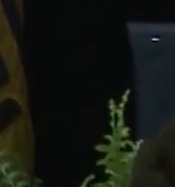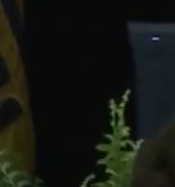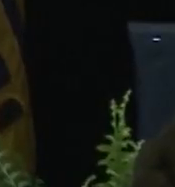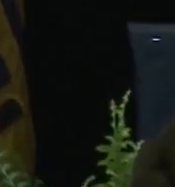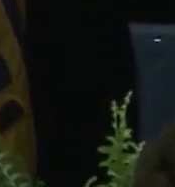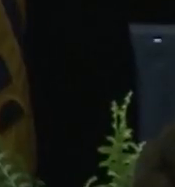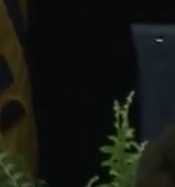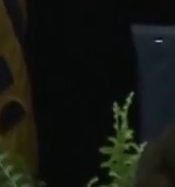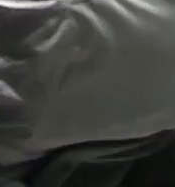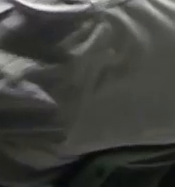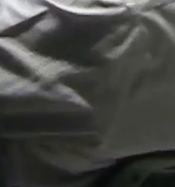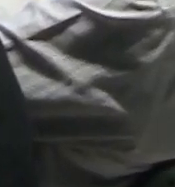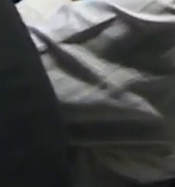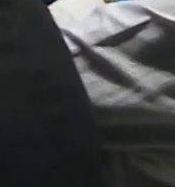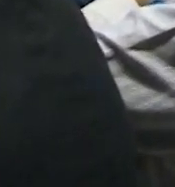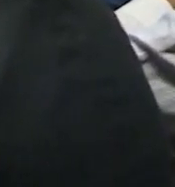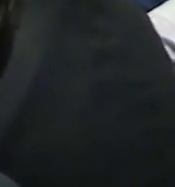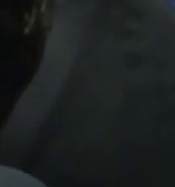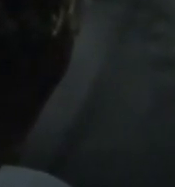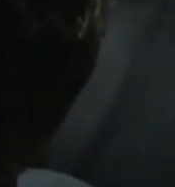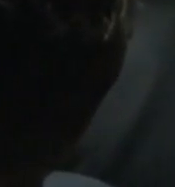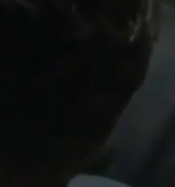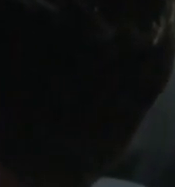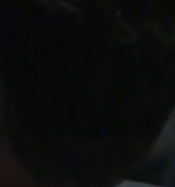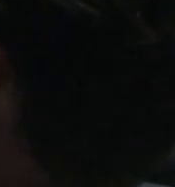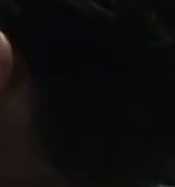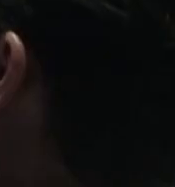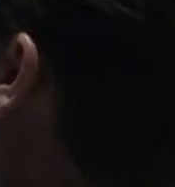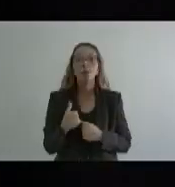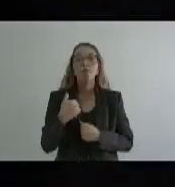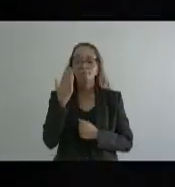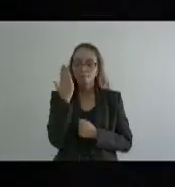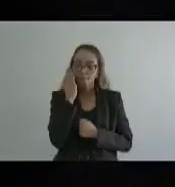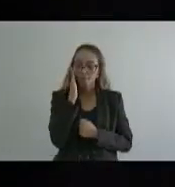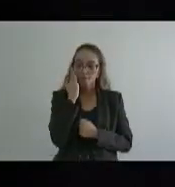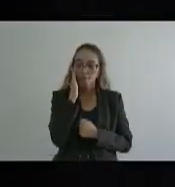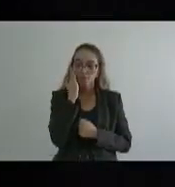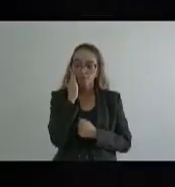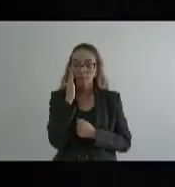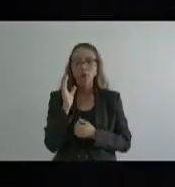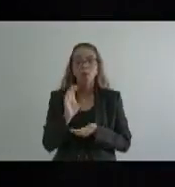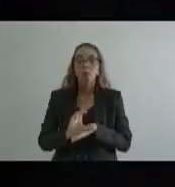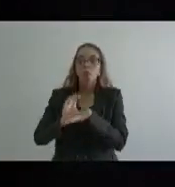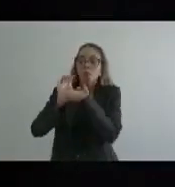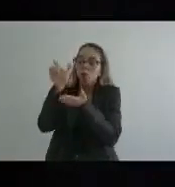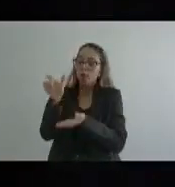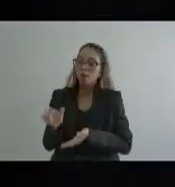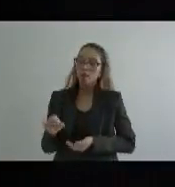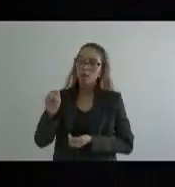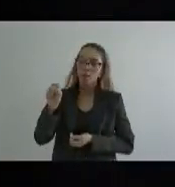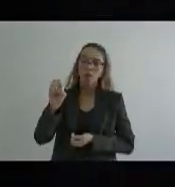e reforçaram a continuidade das parcerias institucionais. Vou falar um pouco do conselheiro Sérgio